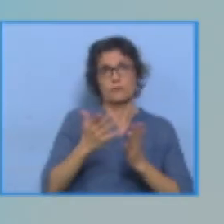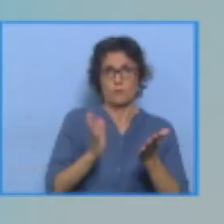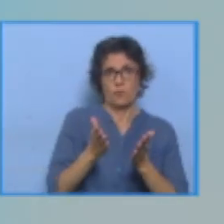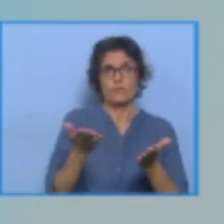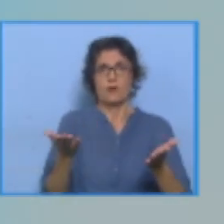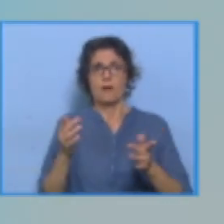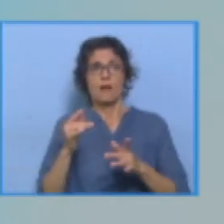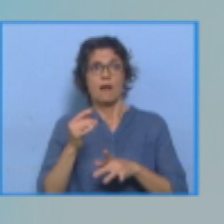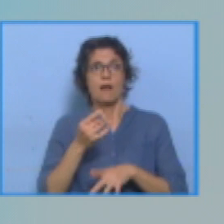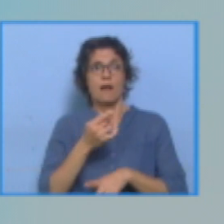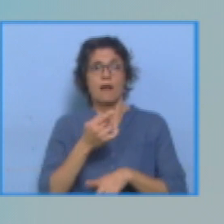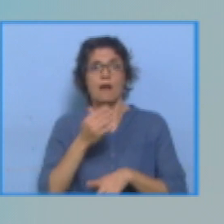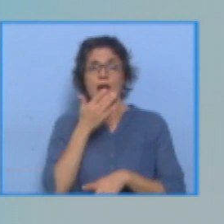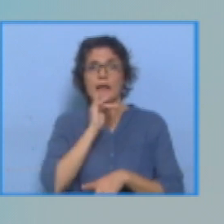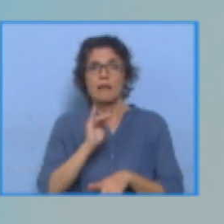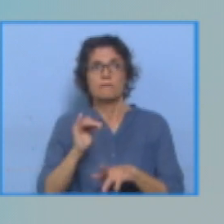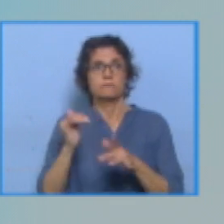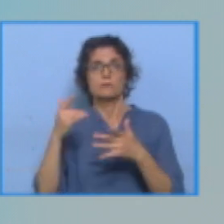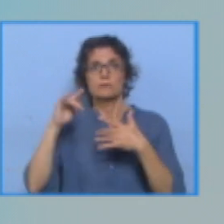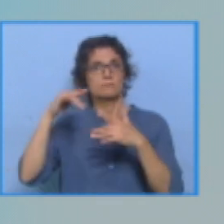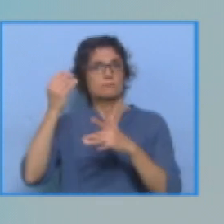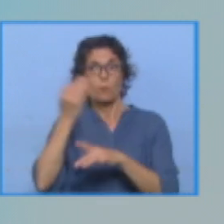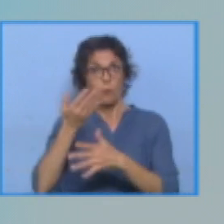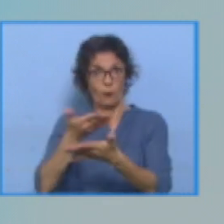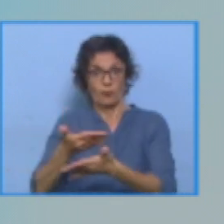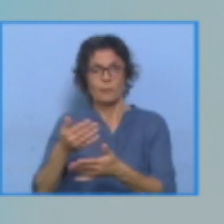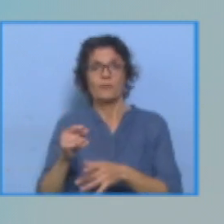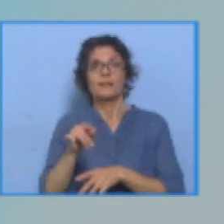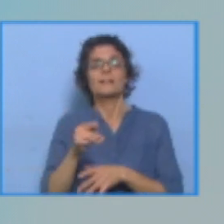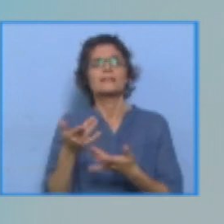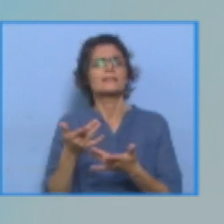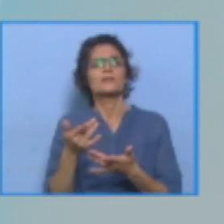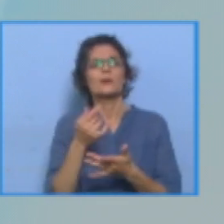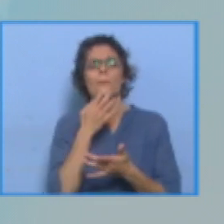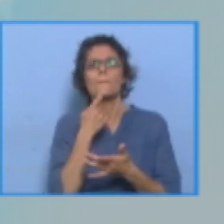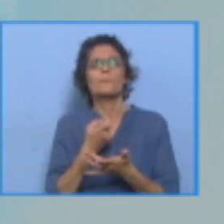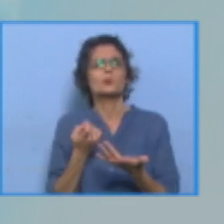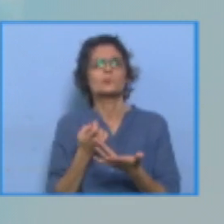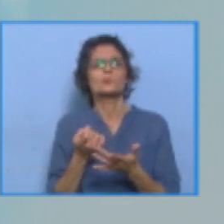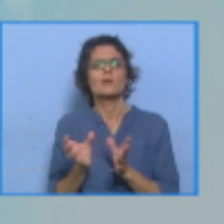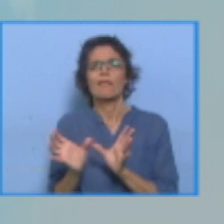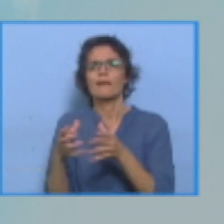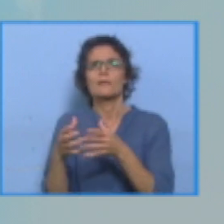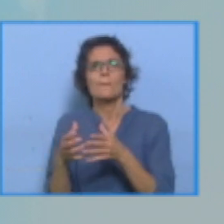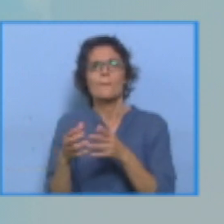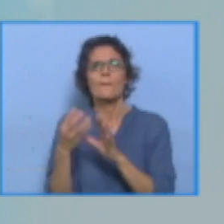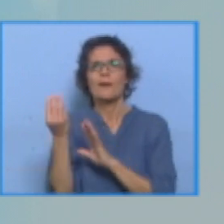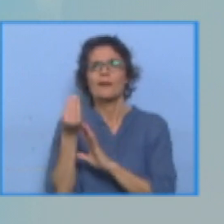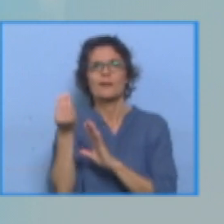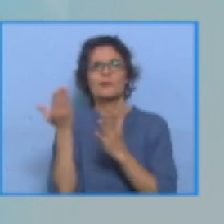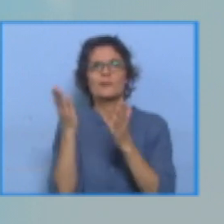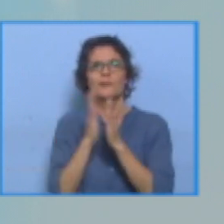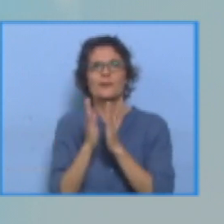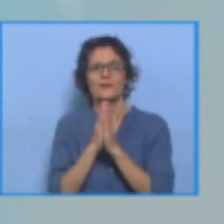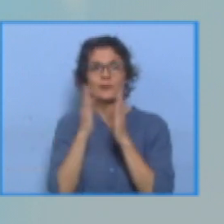já passou por Évora, agora ao Porto. O que é que as equipas Nossa Senhora jovens, no caso,